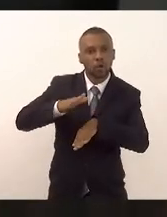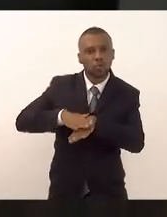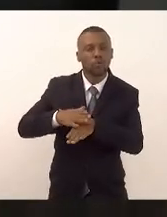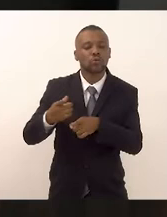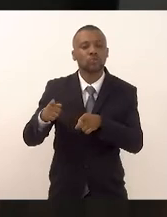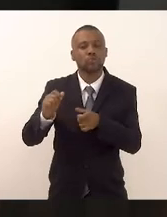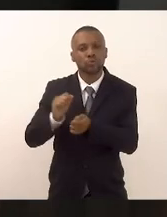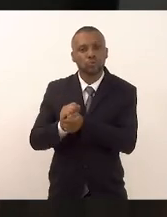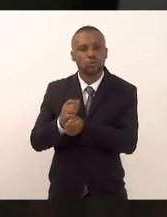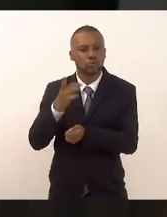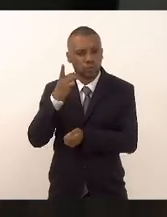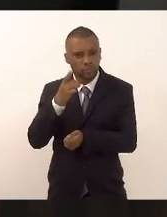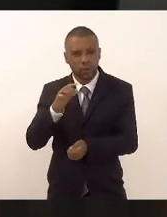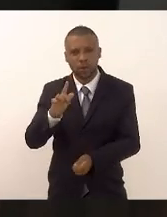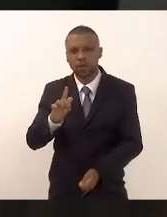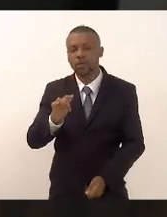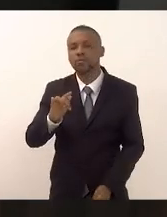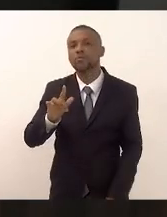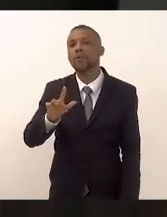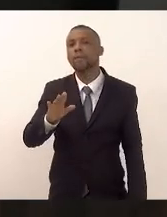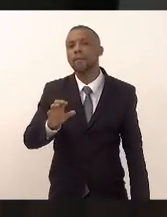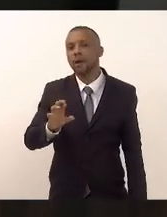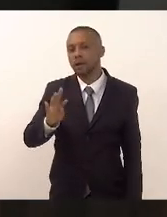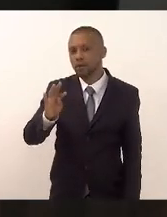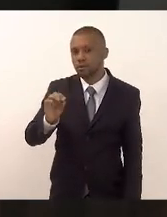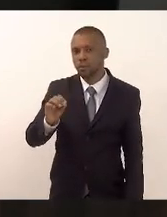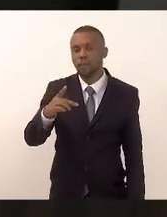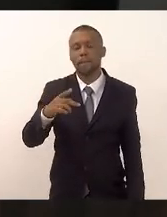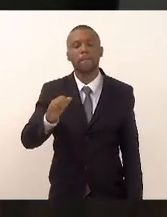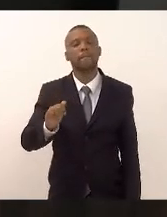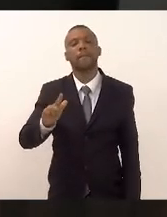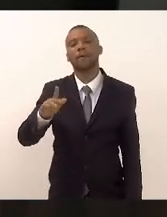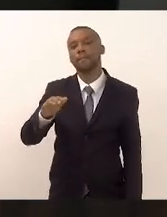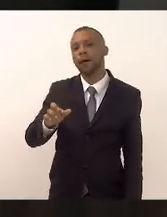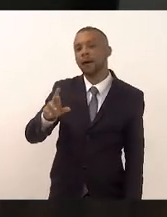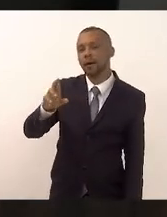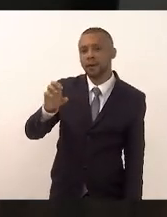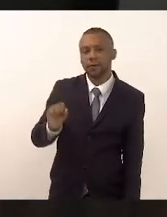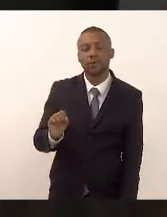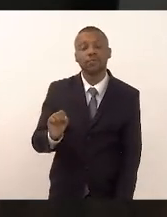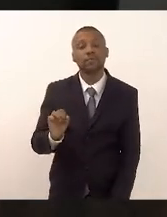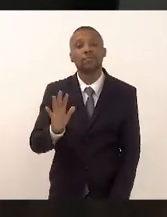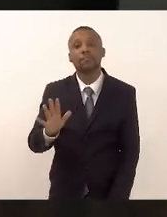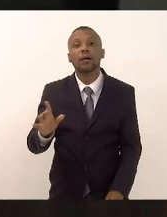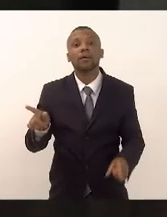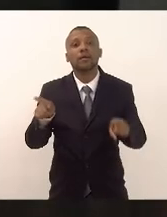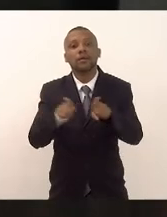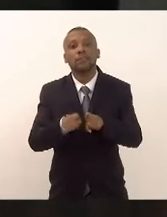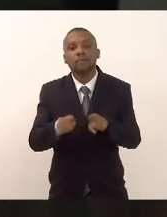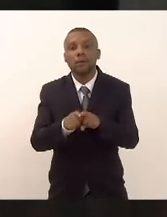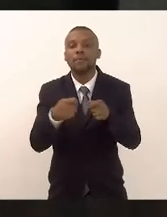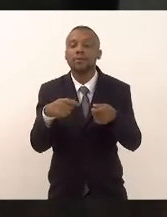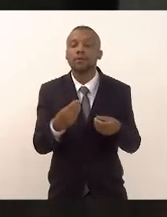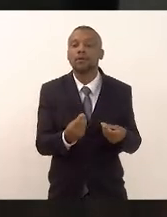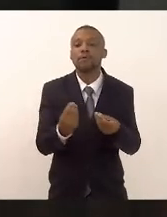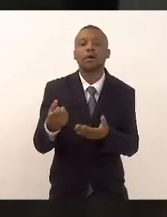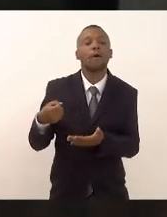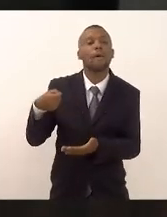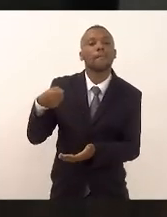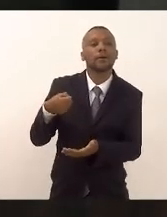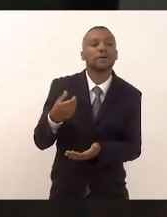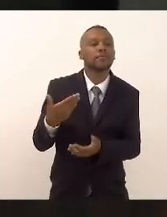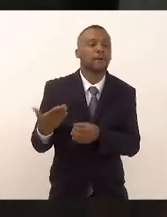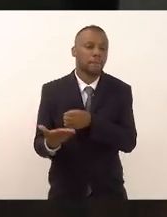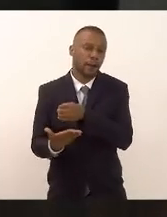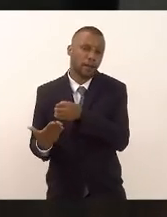de uma lei que inclui o tratamento de tuberculose no PAS, mas também tem que dar uma cesta básica e fazer busca